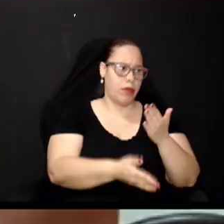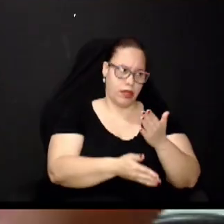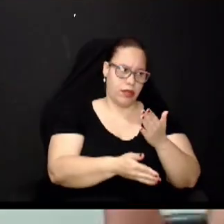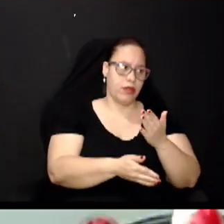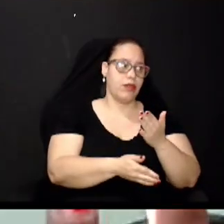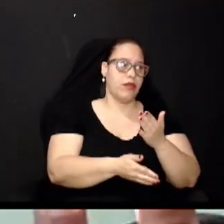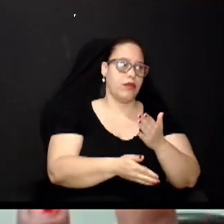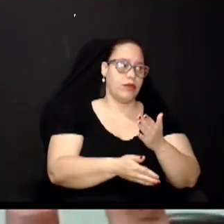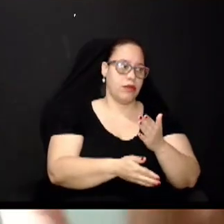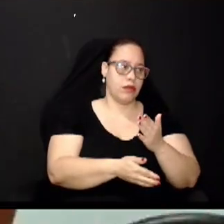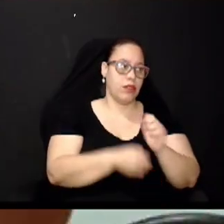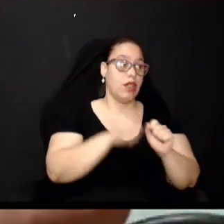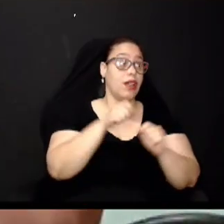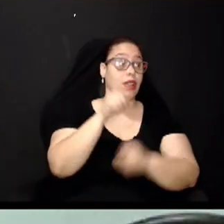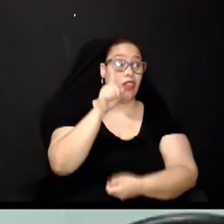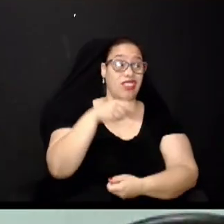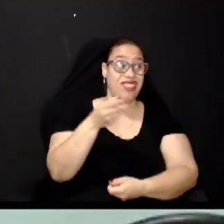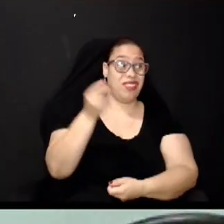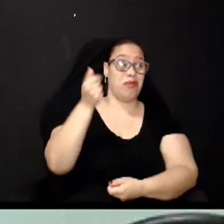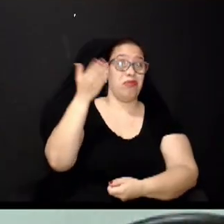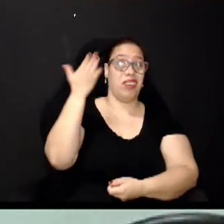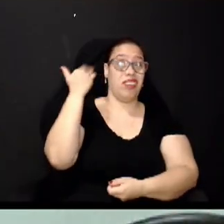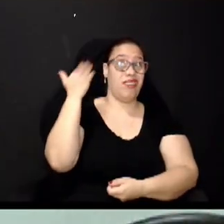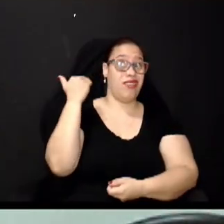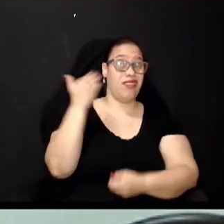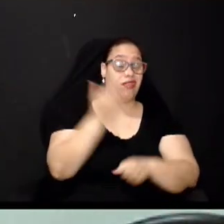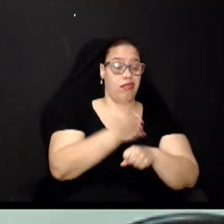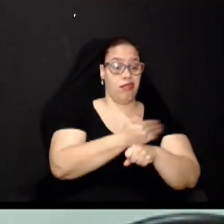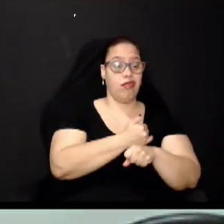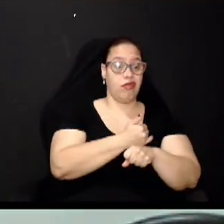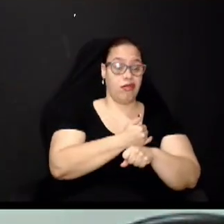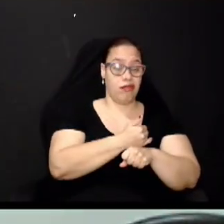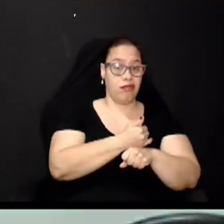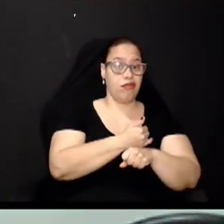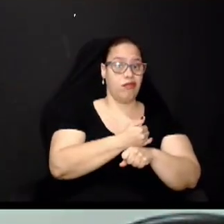quem a gente era antes, né, então, sim.